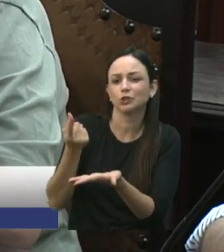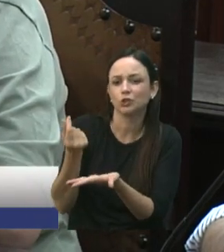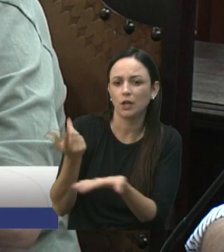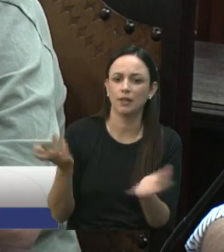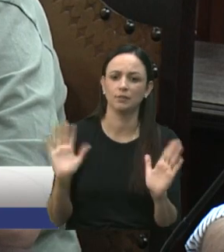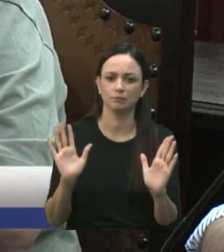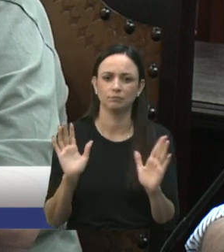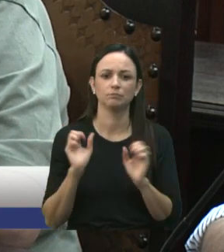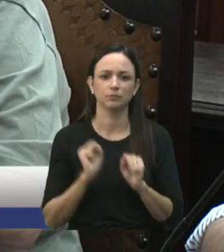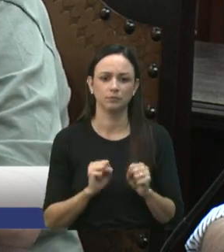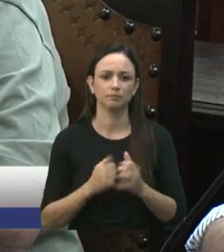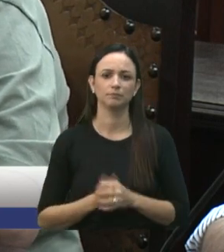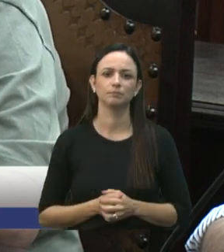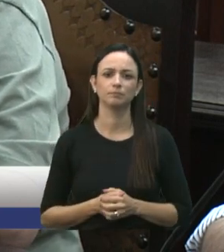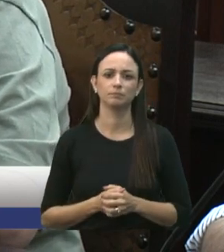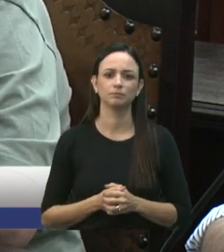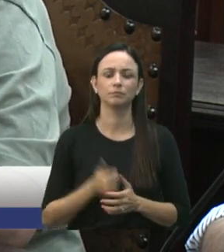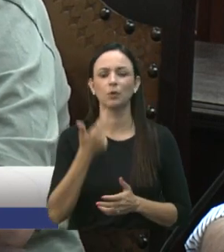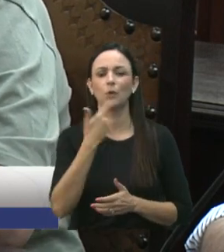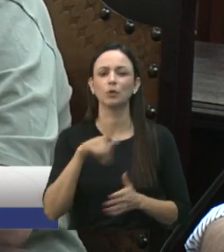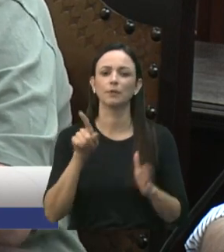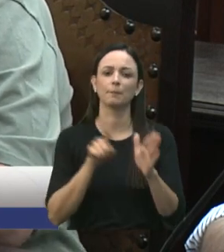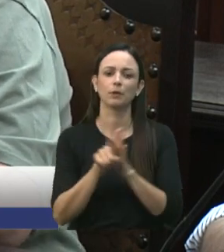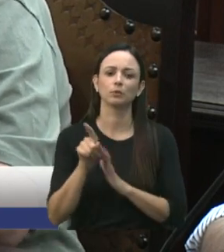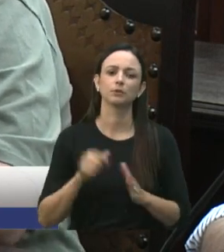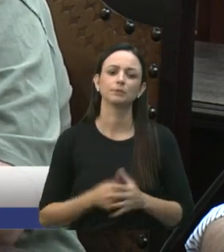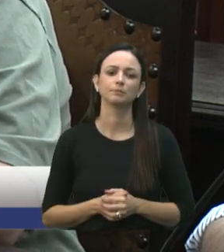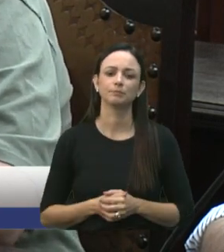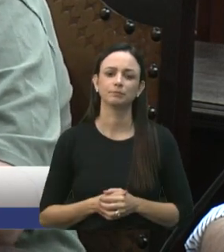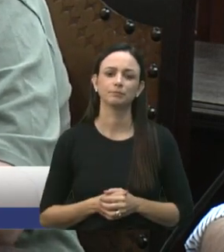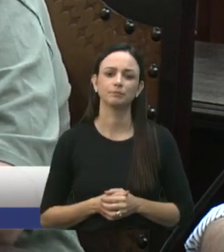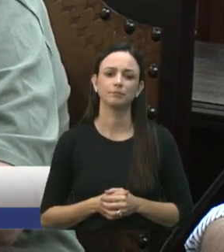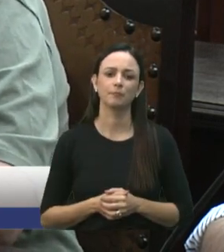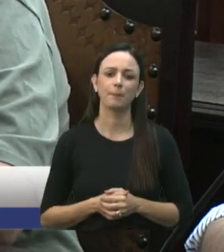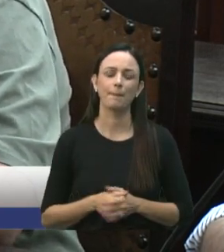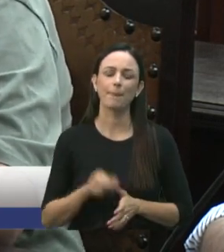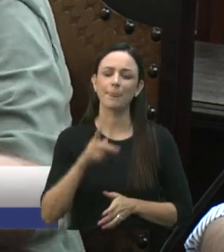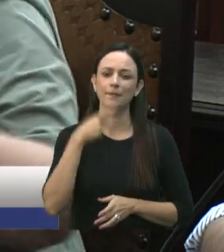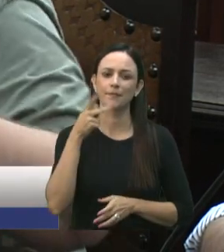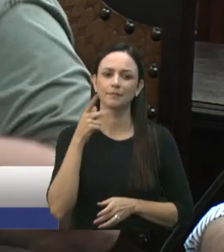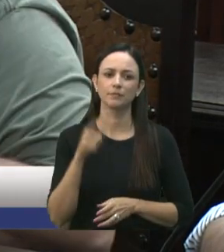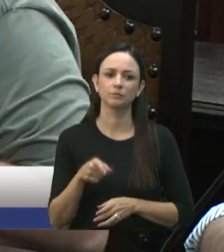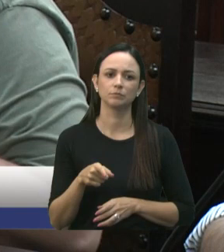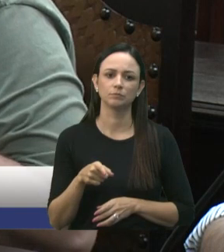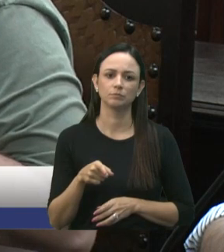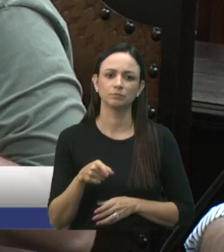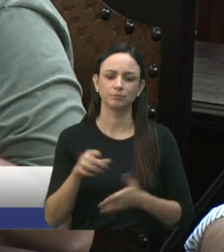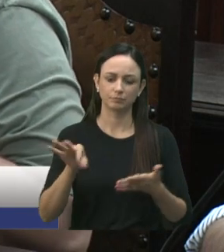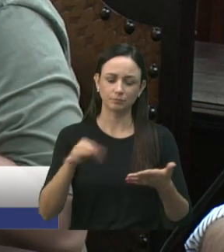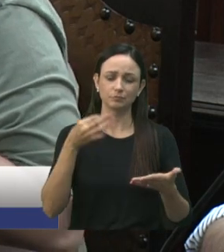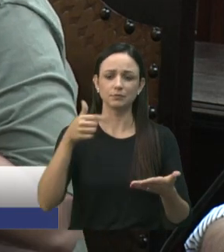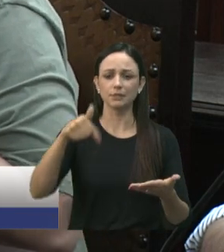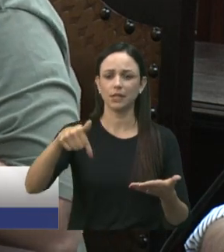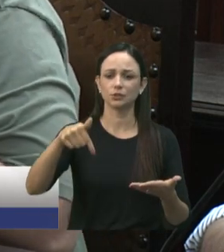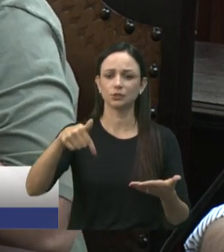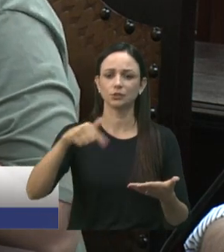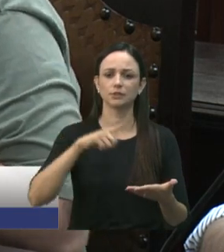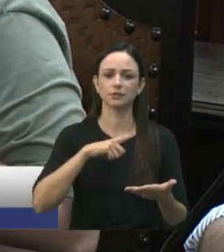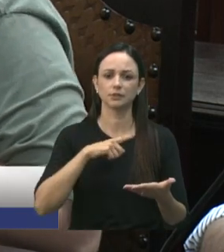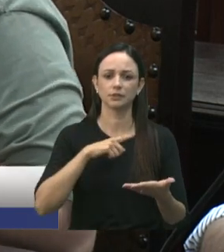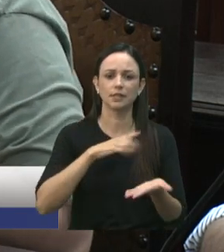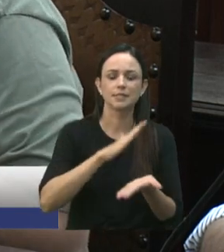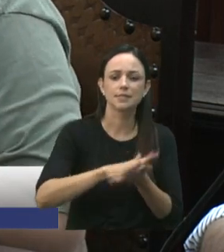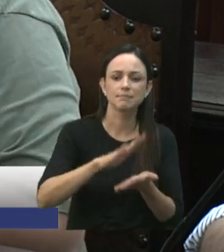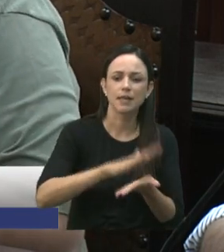Tá. Outra pergunta. Foi falado que na página 7, tem as despesas